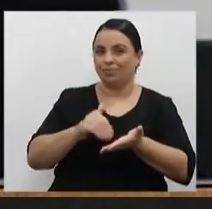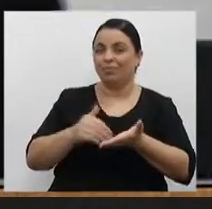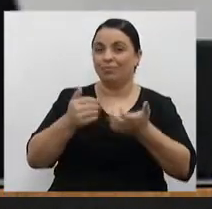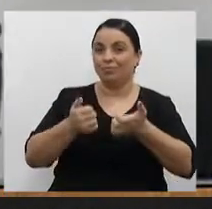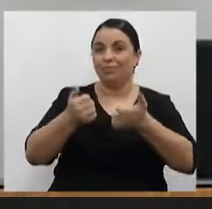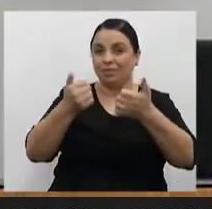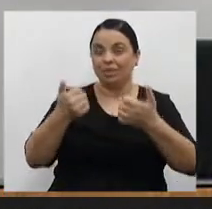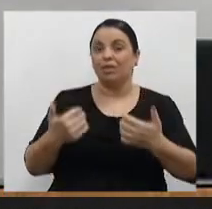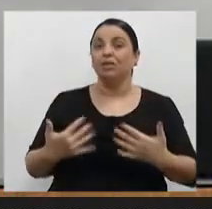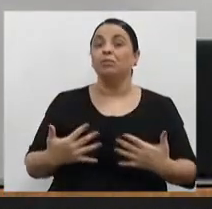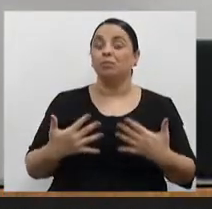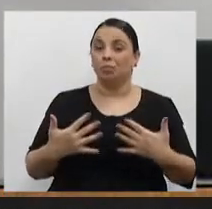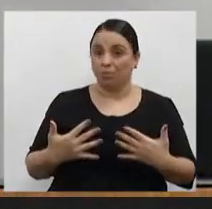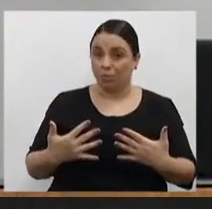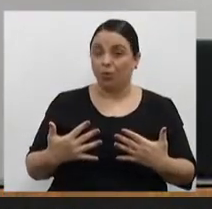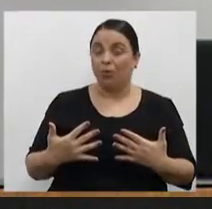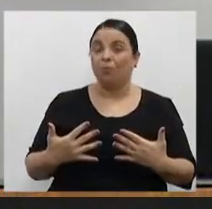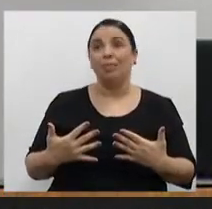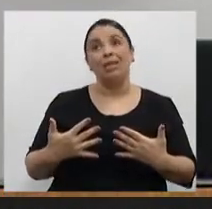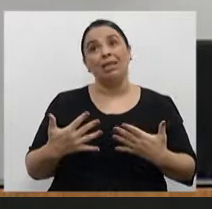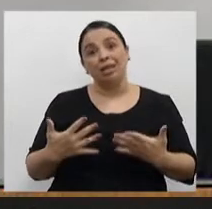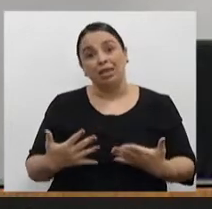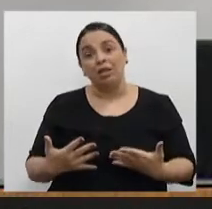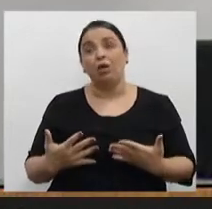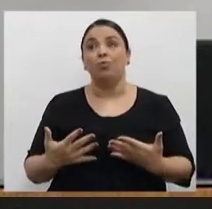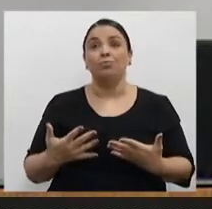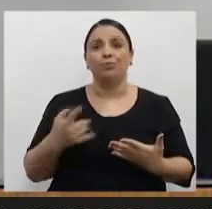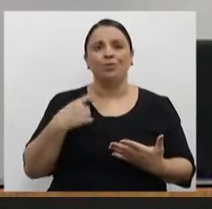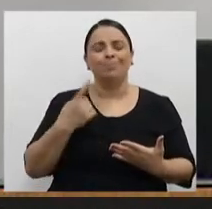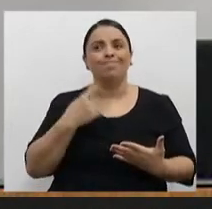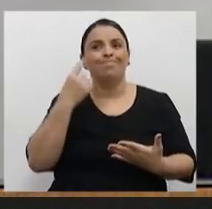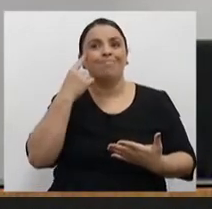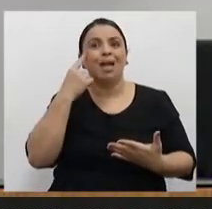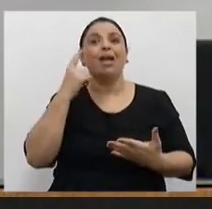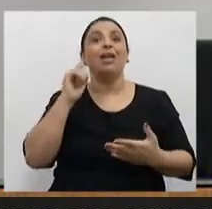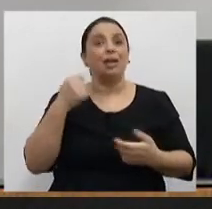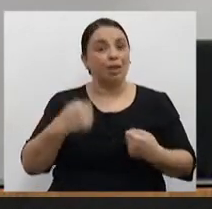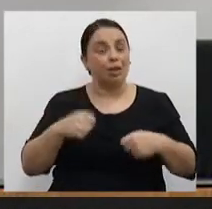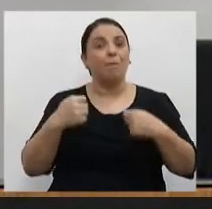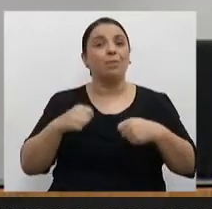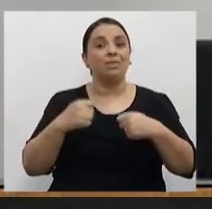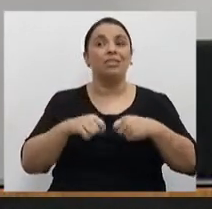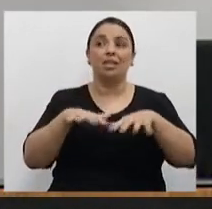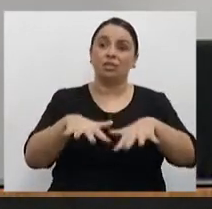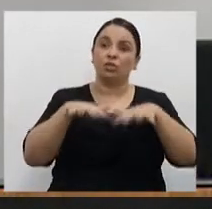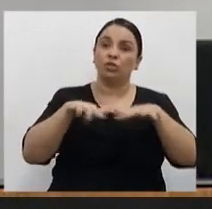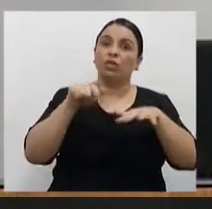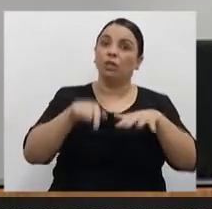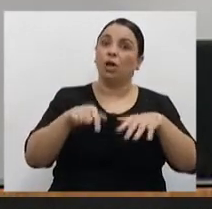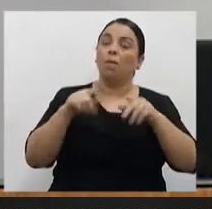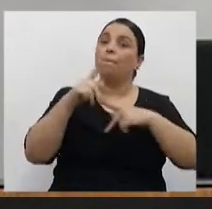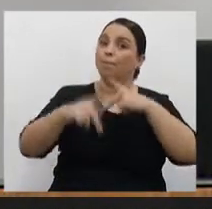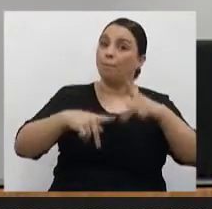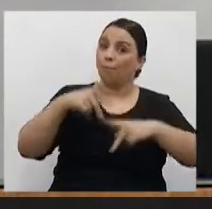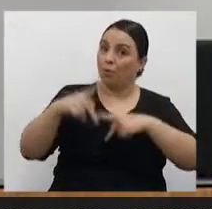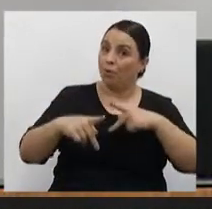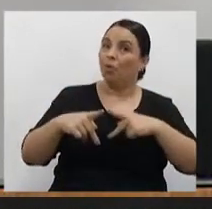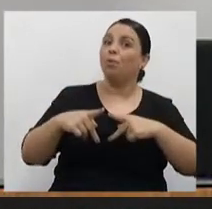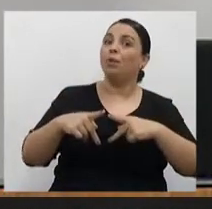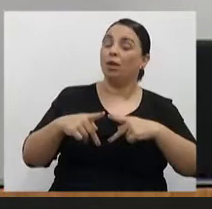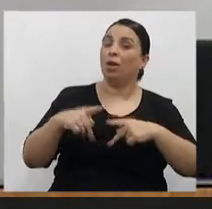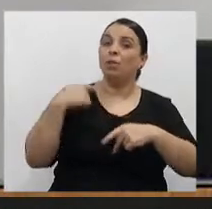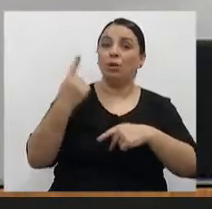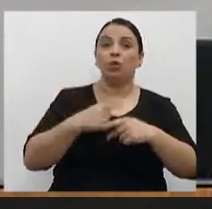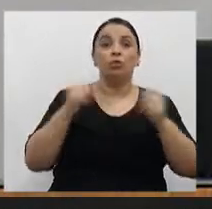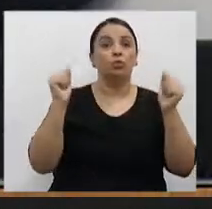Secretaria de Estado, e houve, então, a necessidade de se solicitar essa audiência pública para que a gente pudesse construir, junto